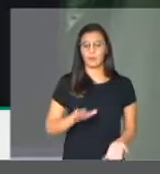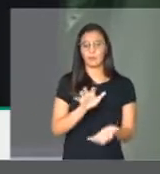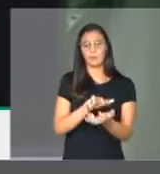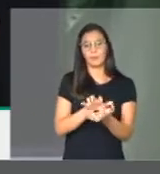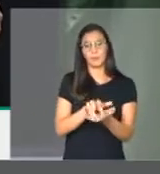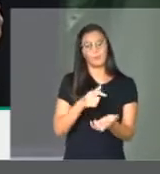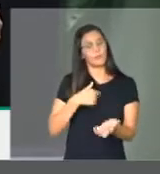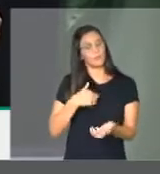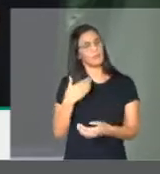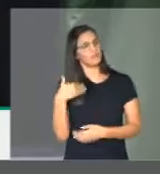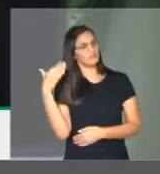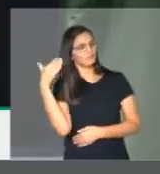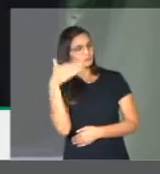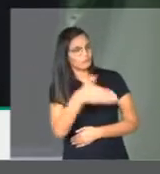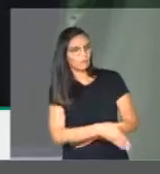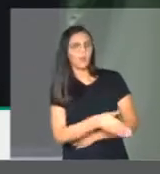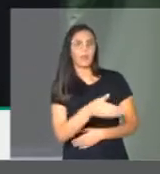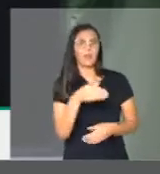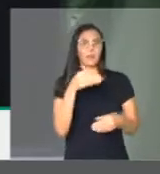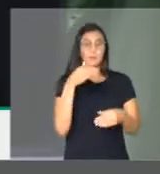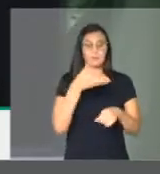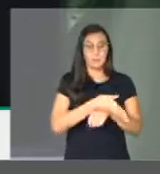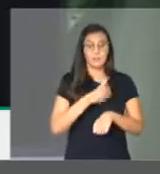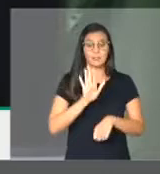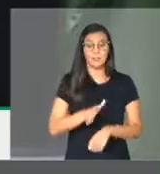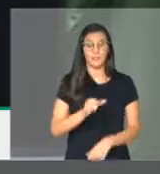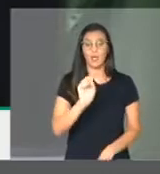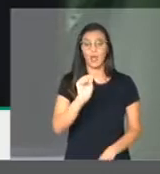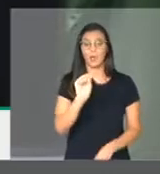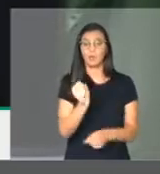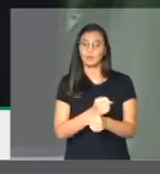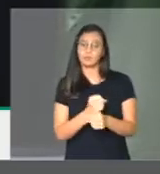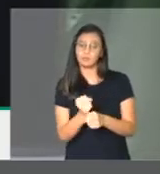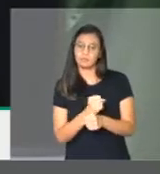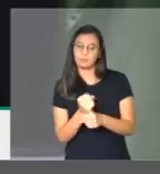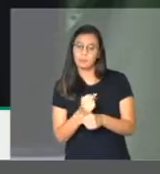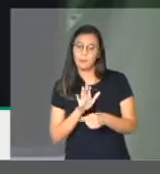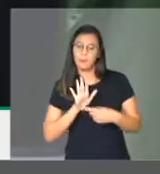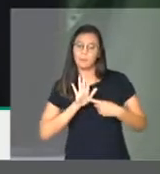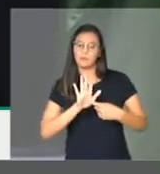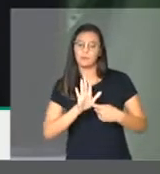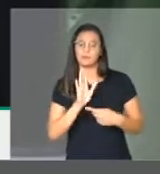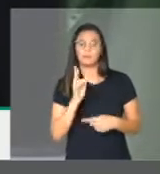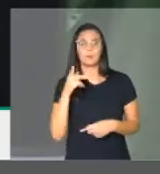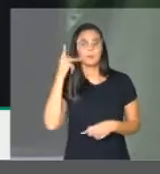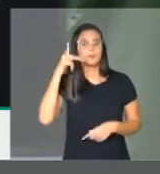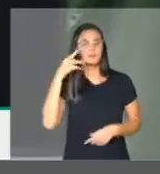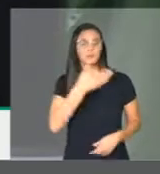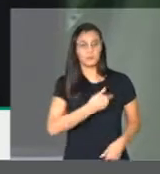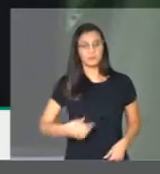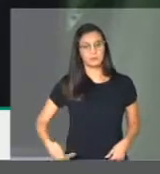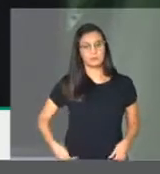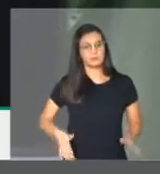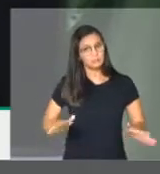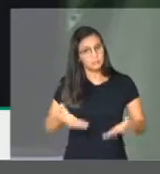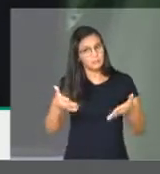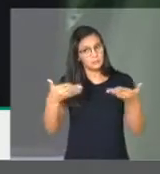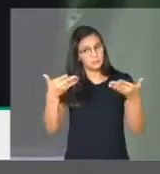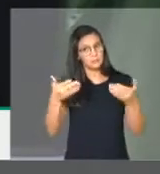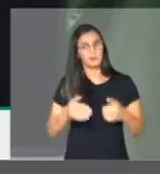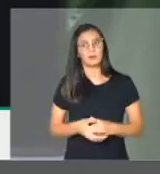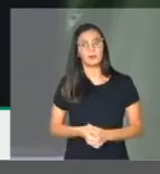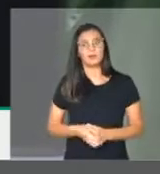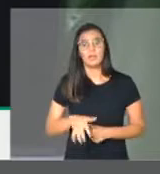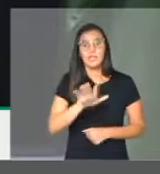tive o privilégio de integrar por 8 anos, pela afirmação de políticas públicas que promoveram, nomeadamente,